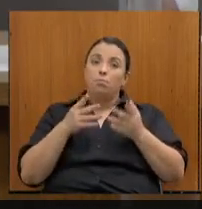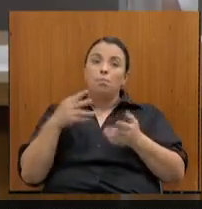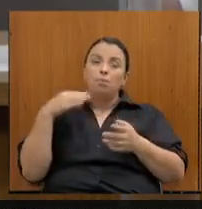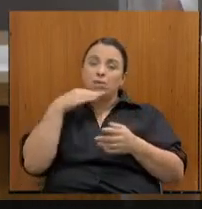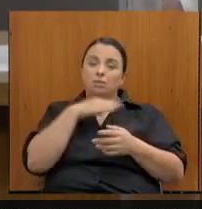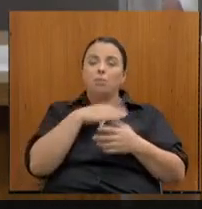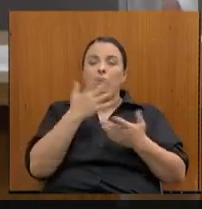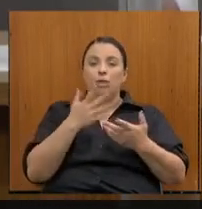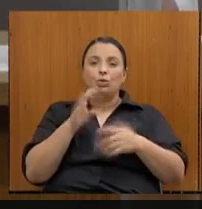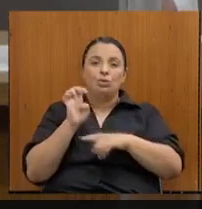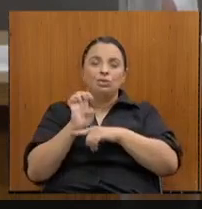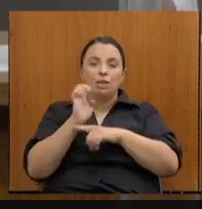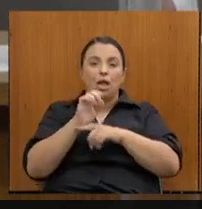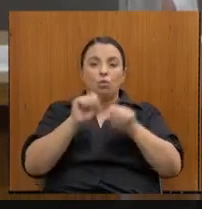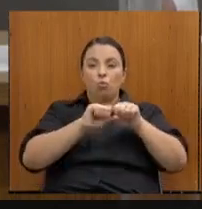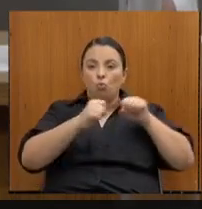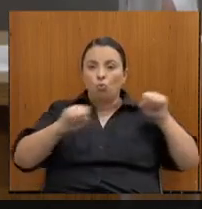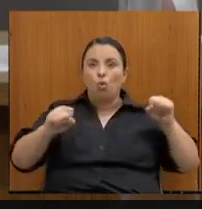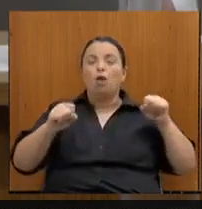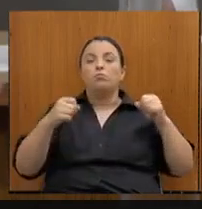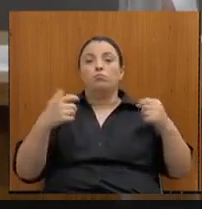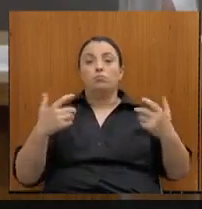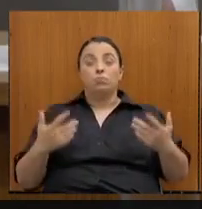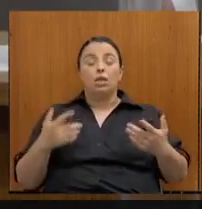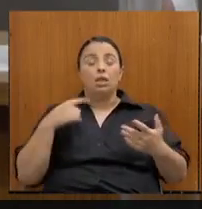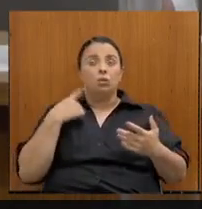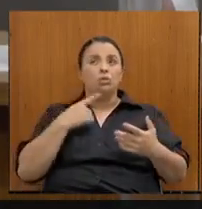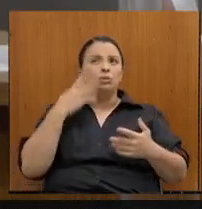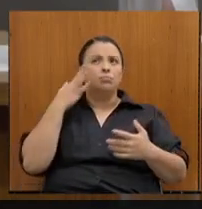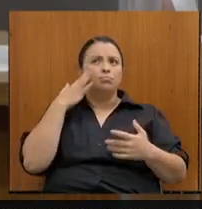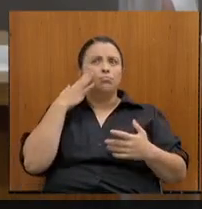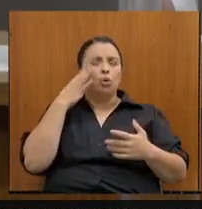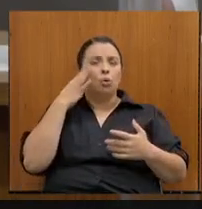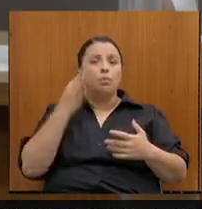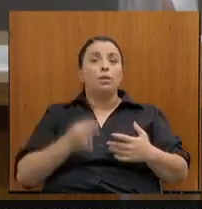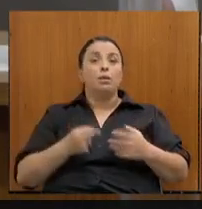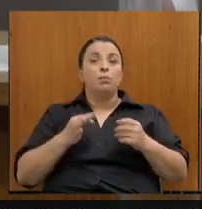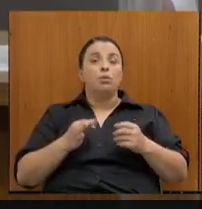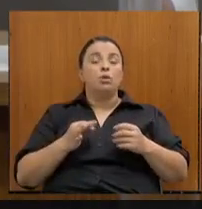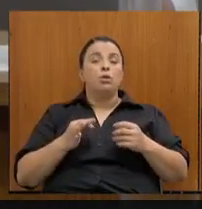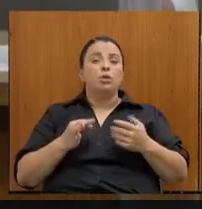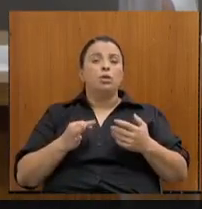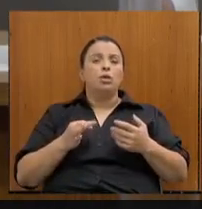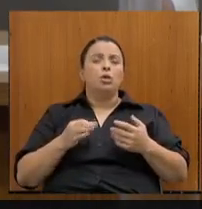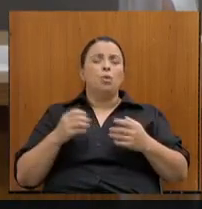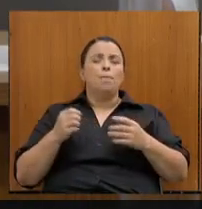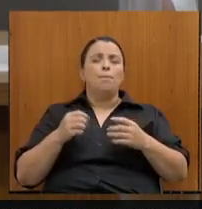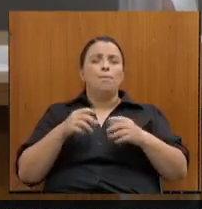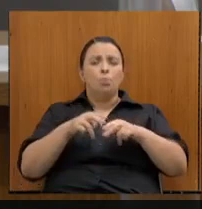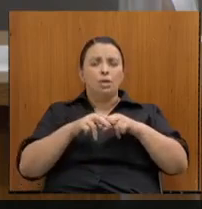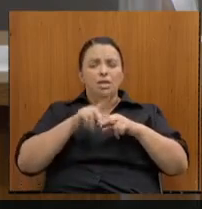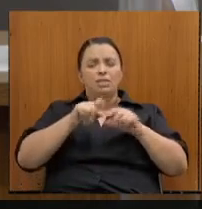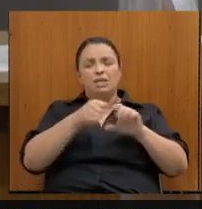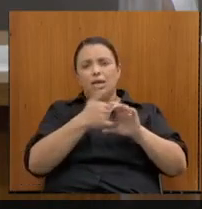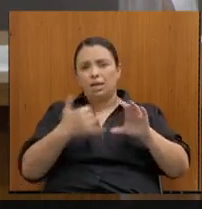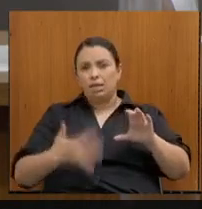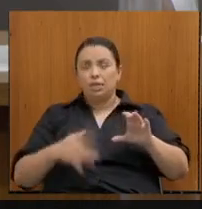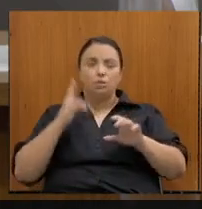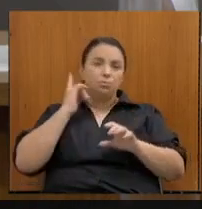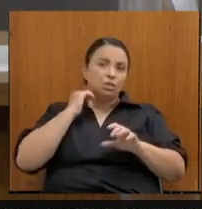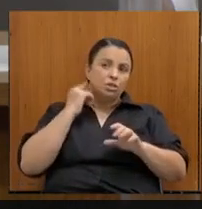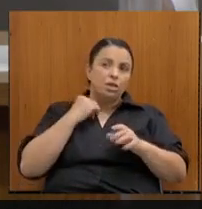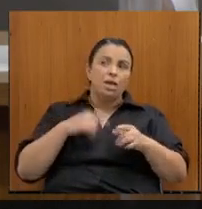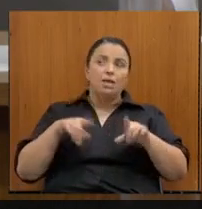tem né então a gente entende que é somando tudo é esses fatores e a participação de empresas como a nossa que tem